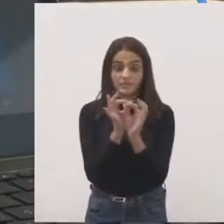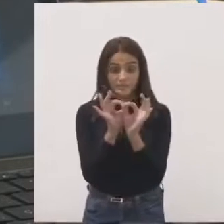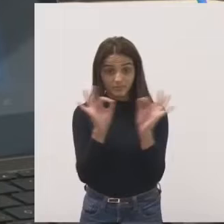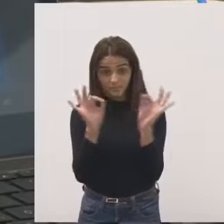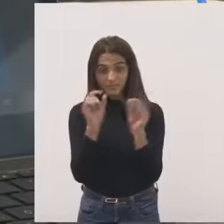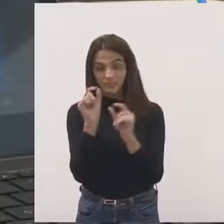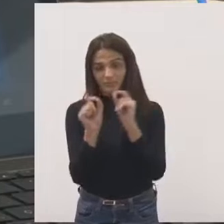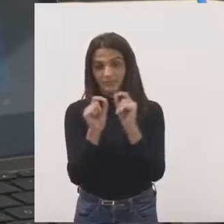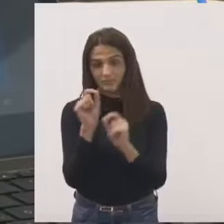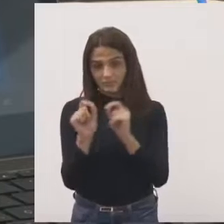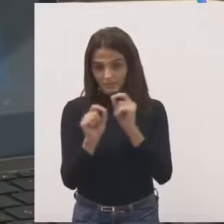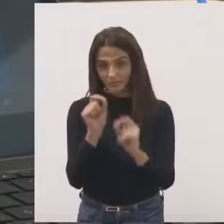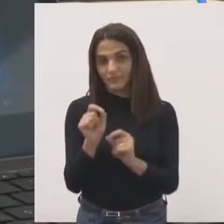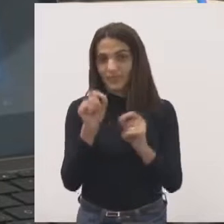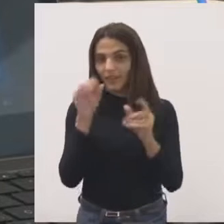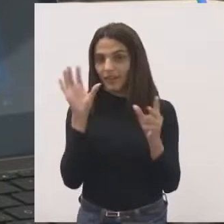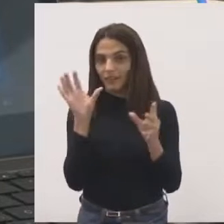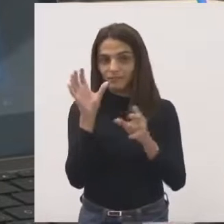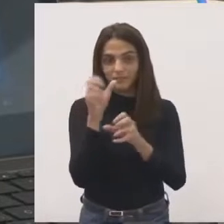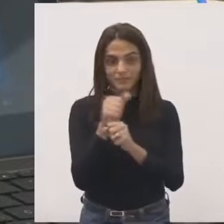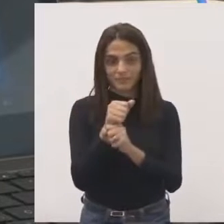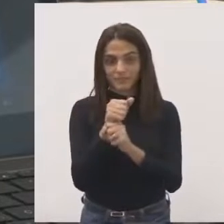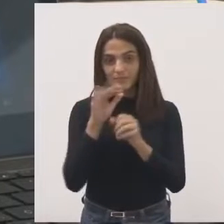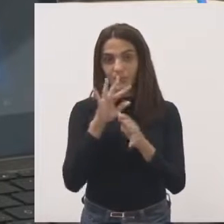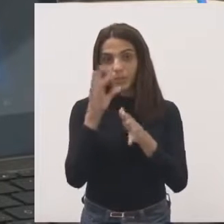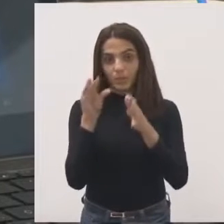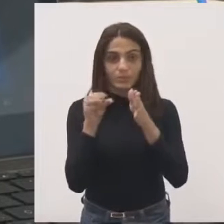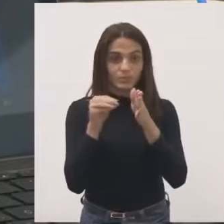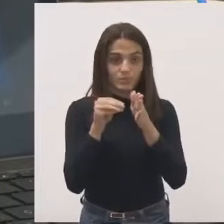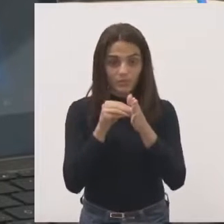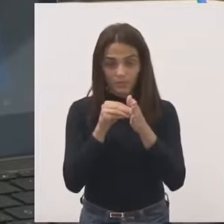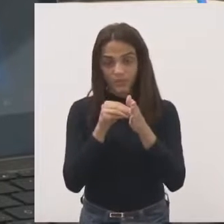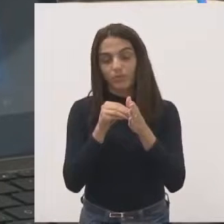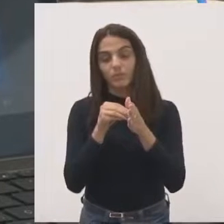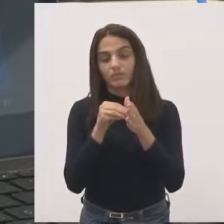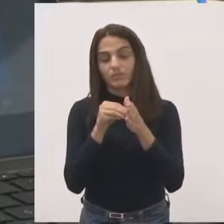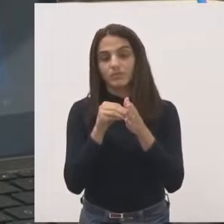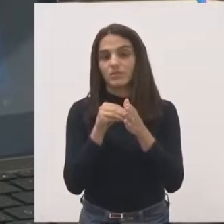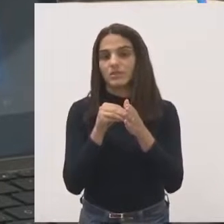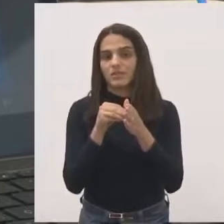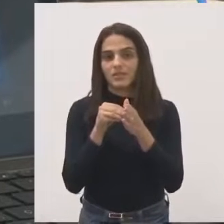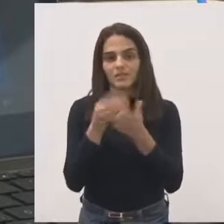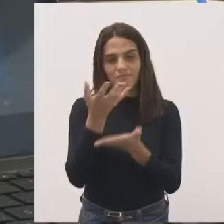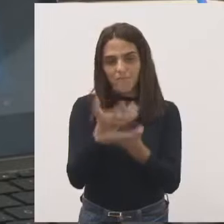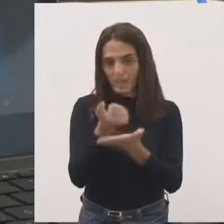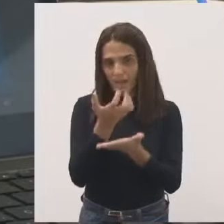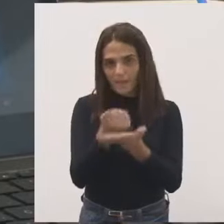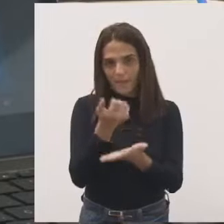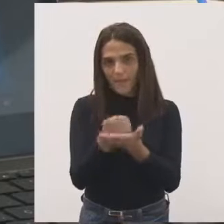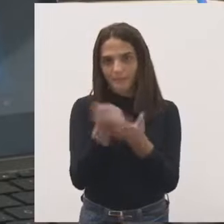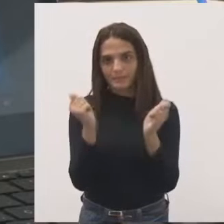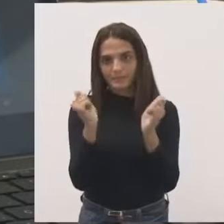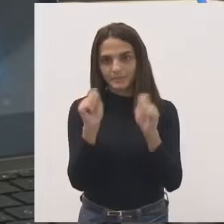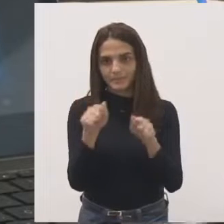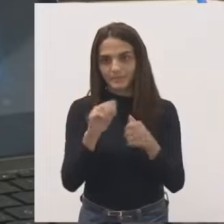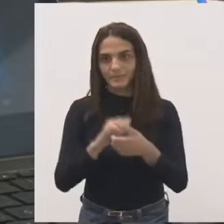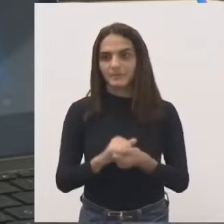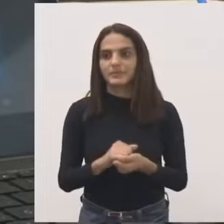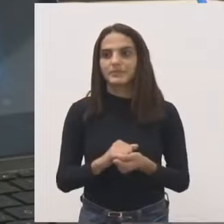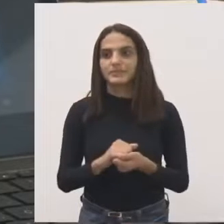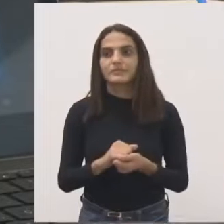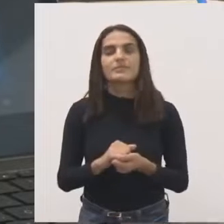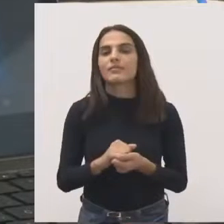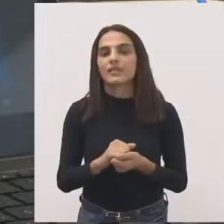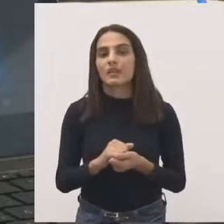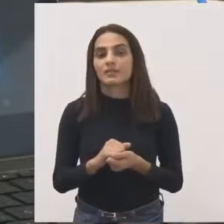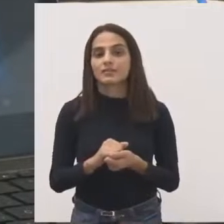mais completa. Então, tem todos os softwares, tem todas as instalações, tá? Então, vamos falar um pouquinho de